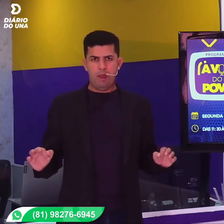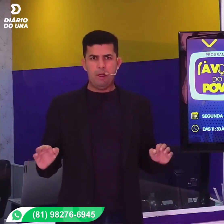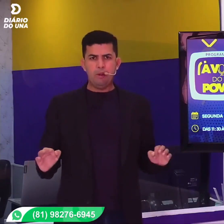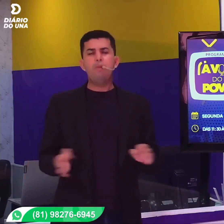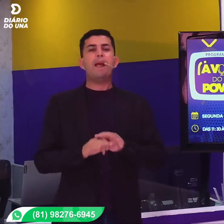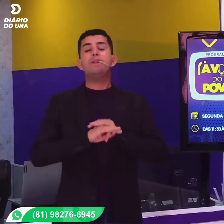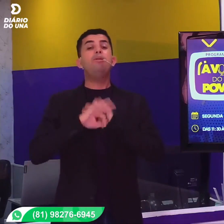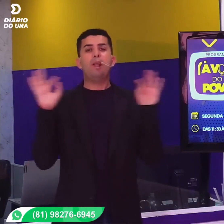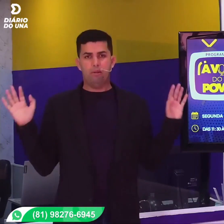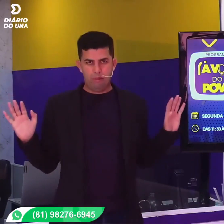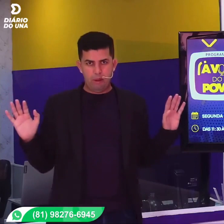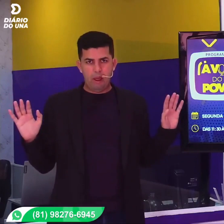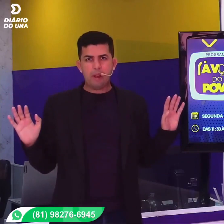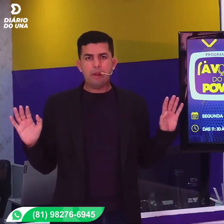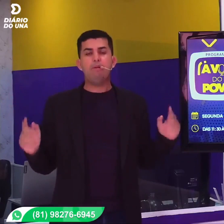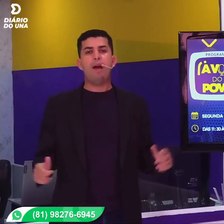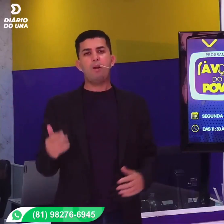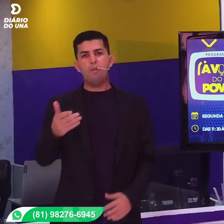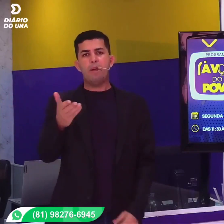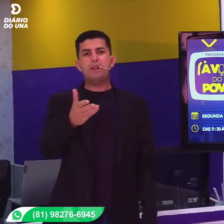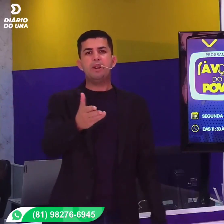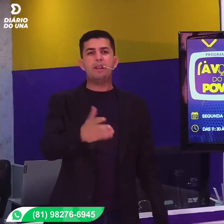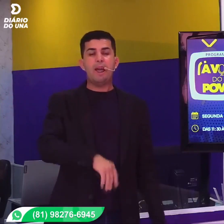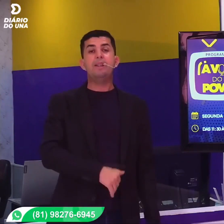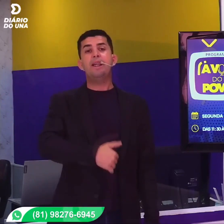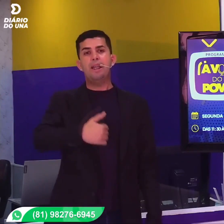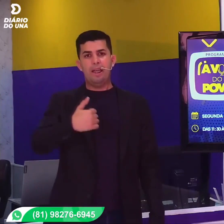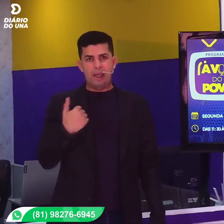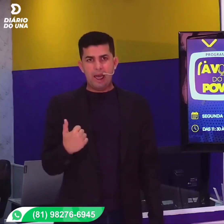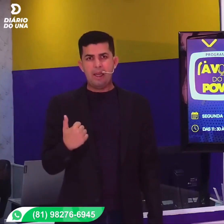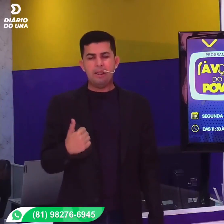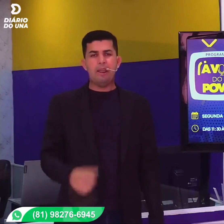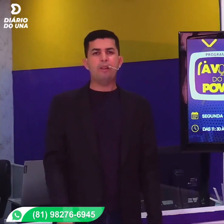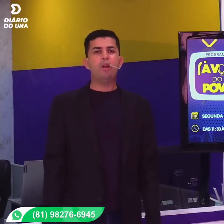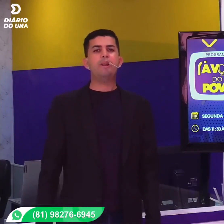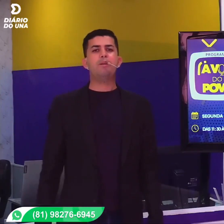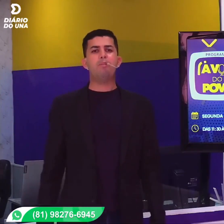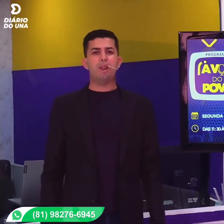informa no Brasil inteiro. Então, acompanhe esses detalhes lá na nossa página.